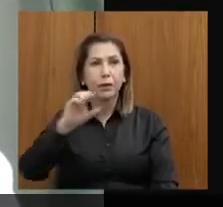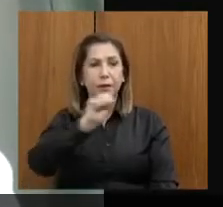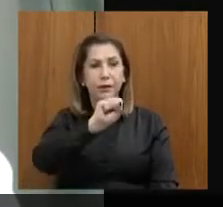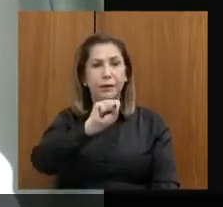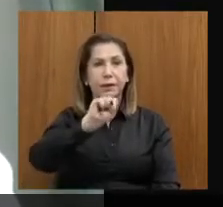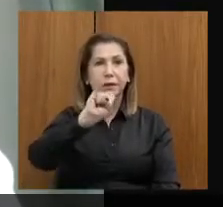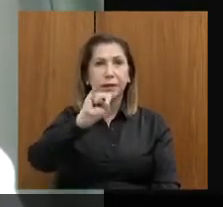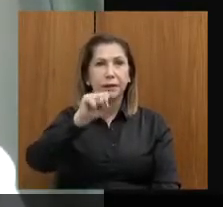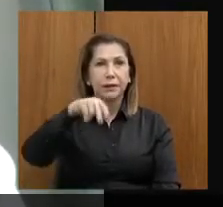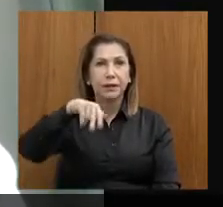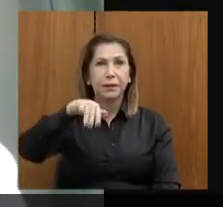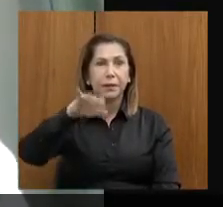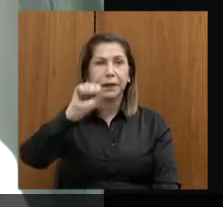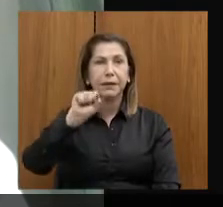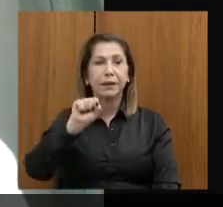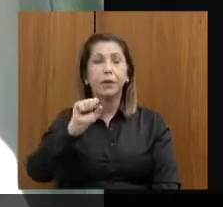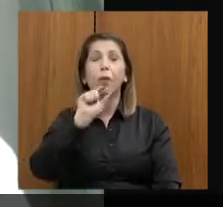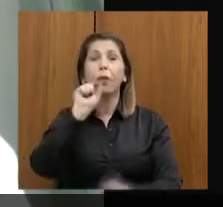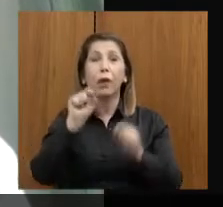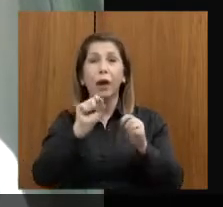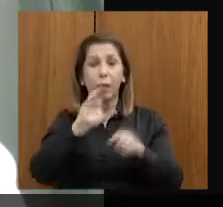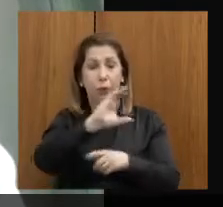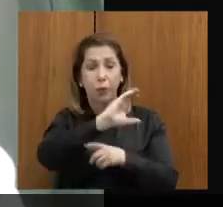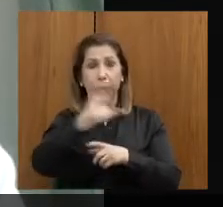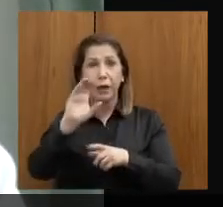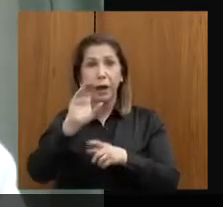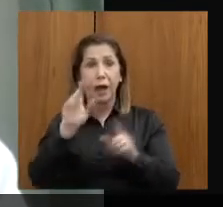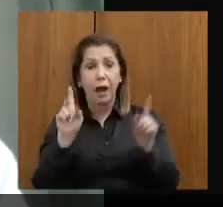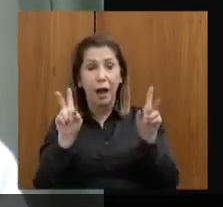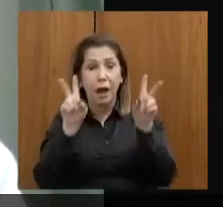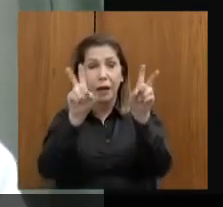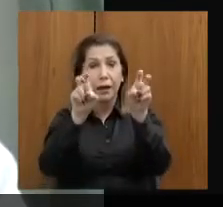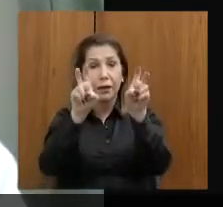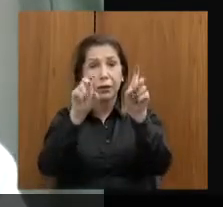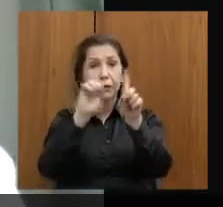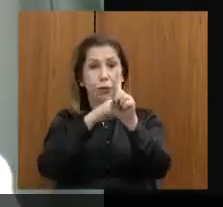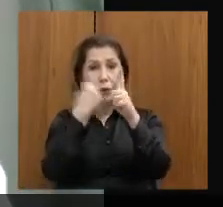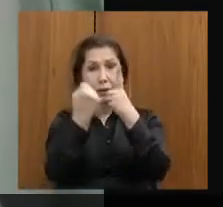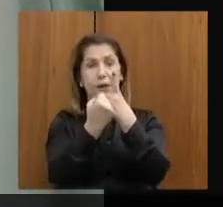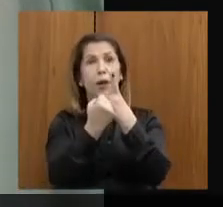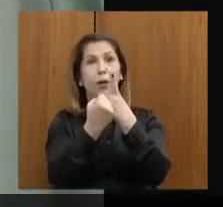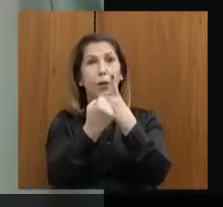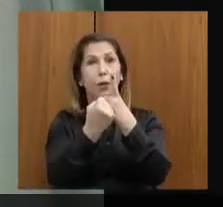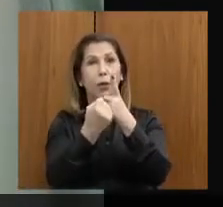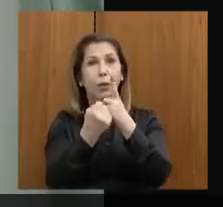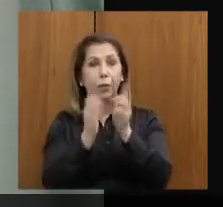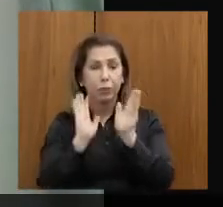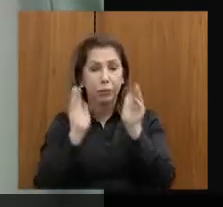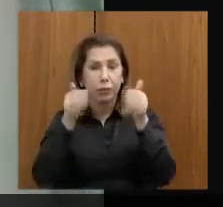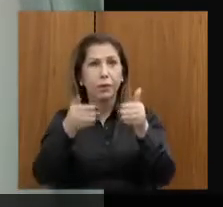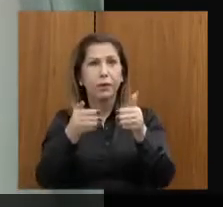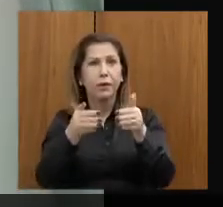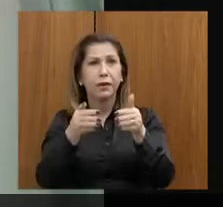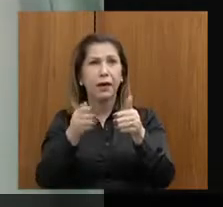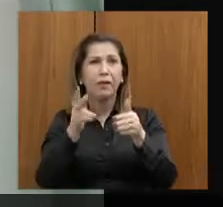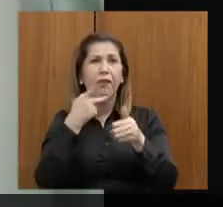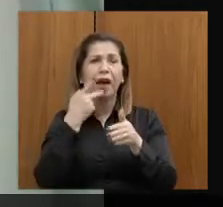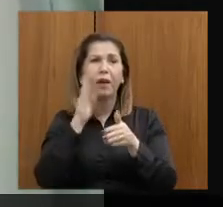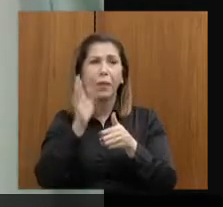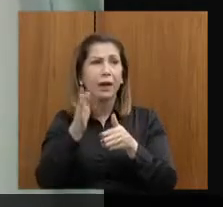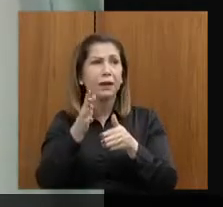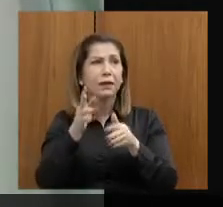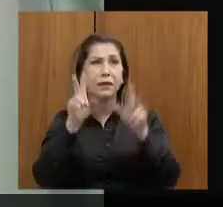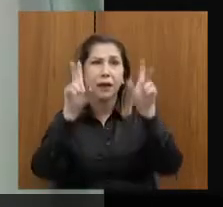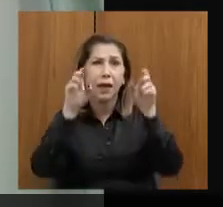que a coordenadoria de inclusão vamos assunto sociais no seu então meu olhar né E a minha fala aqui vai ser mais nessa